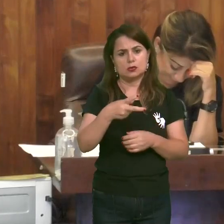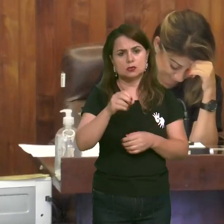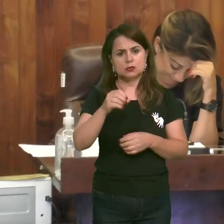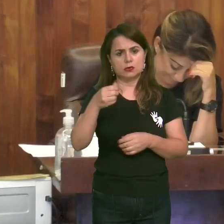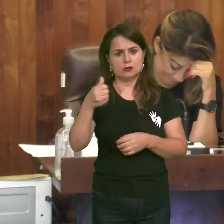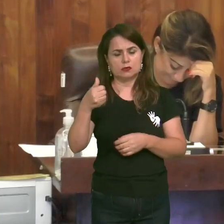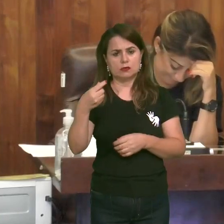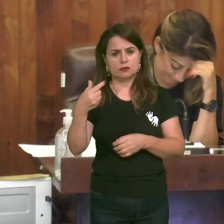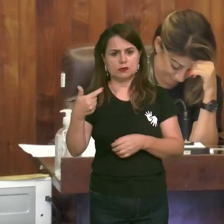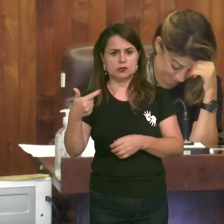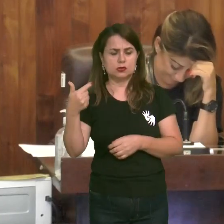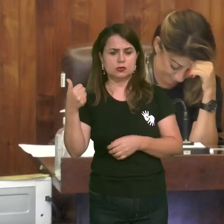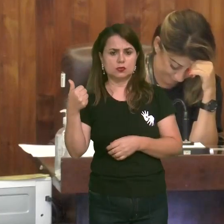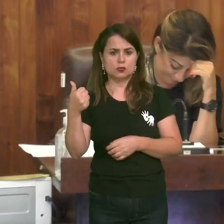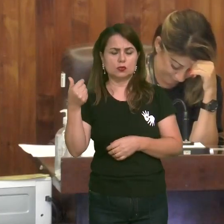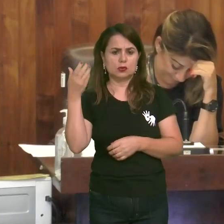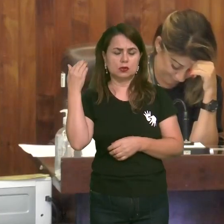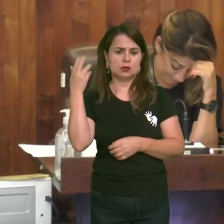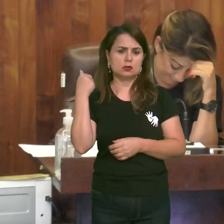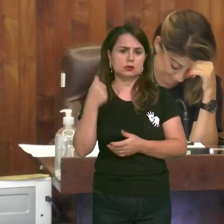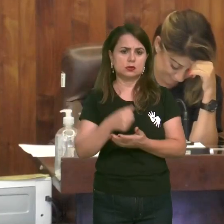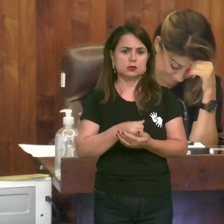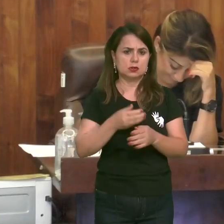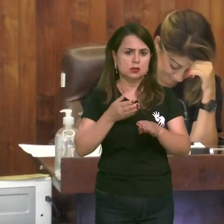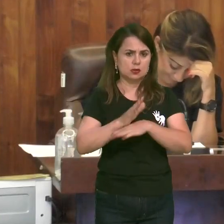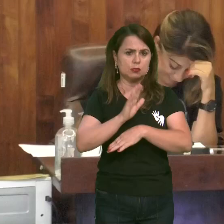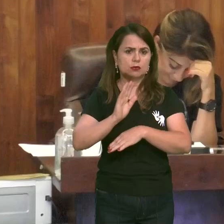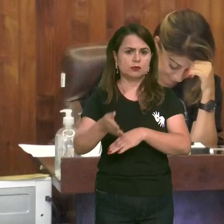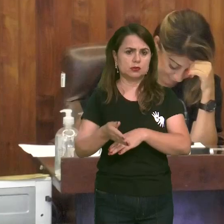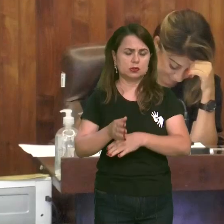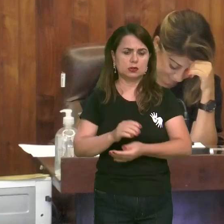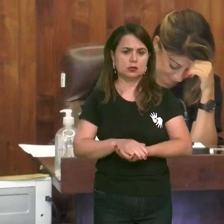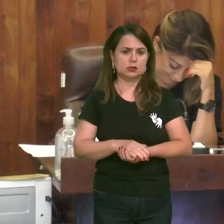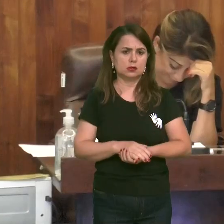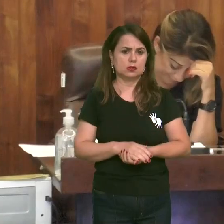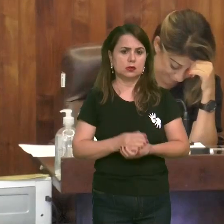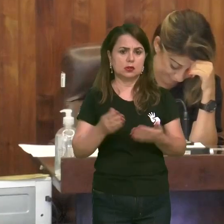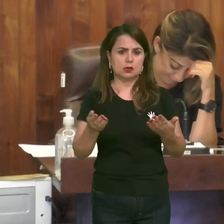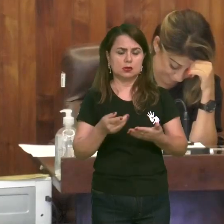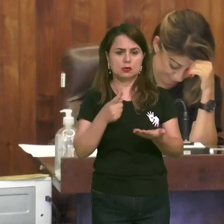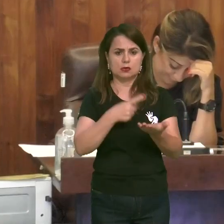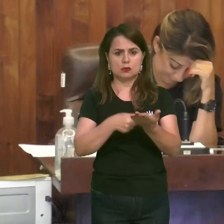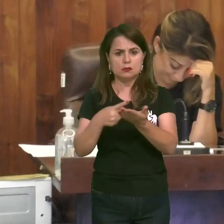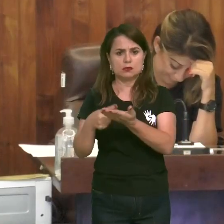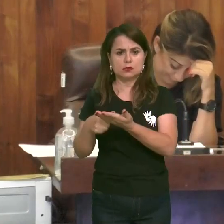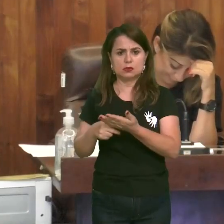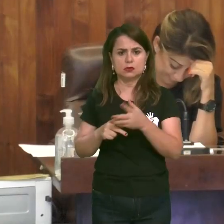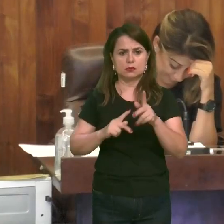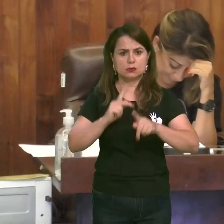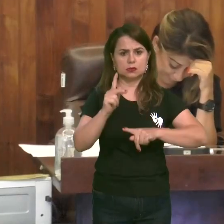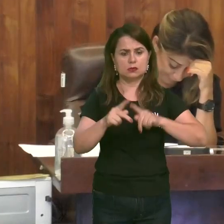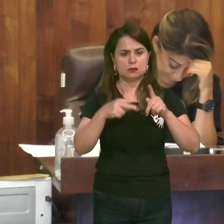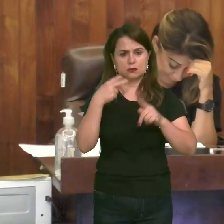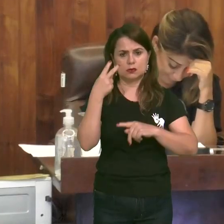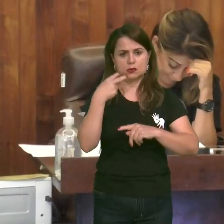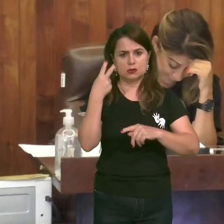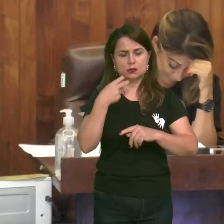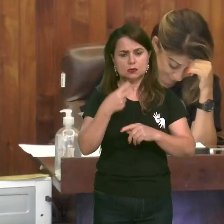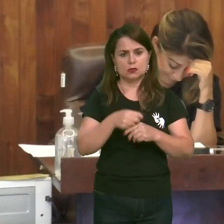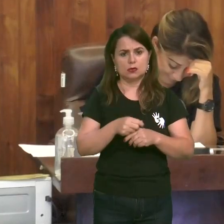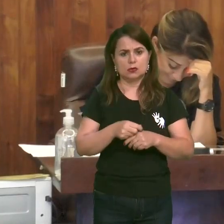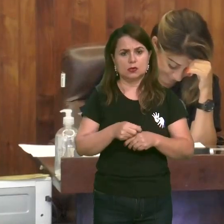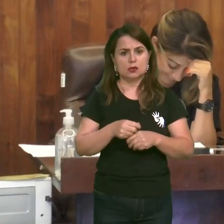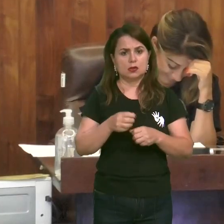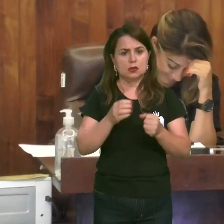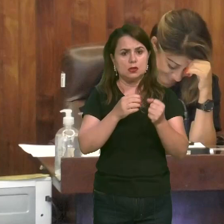aprovado e convertido na lei 8.795 2021 ficam também convocado senhor vereadores para realização